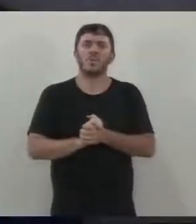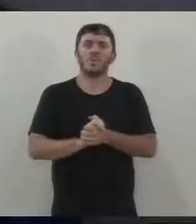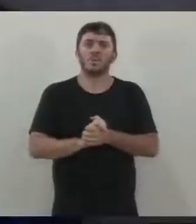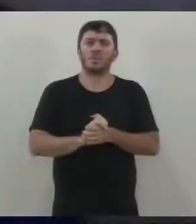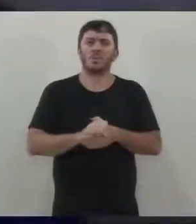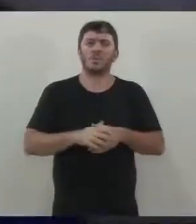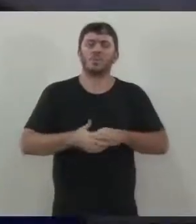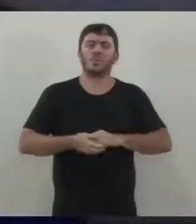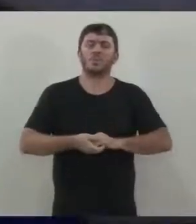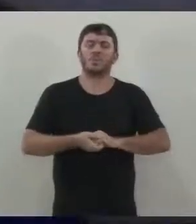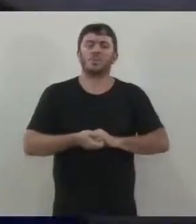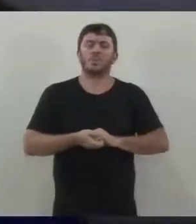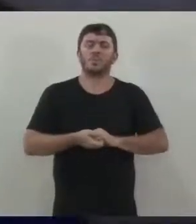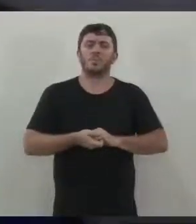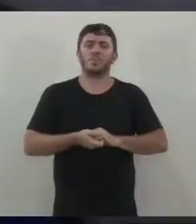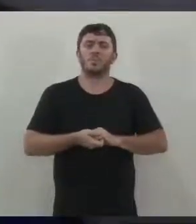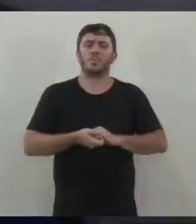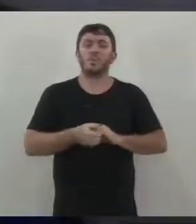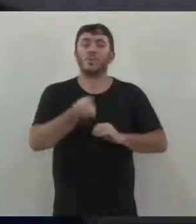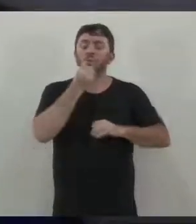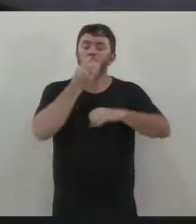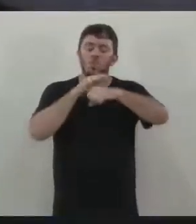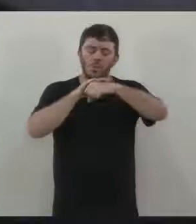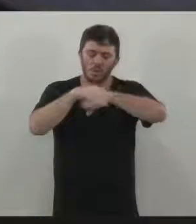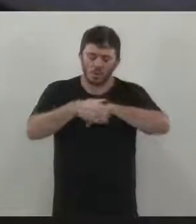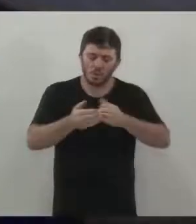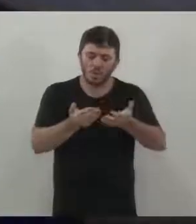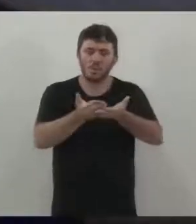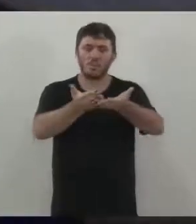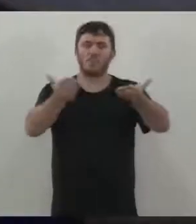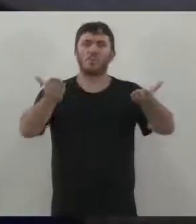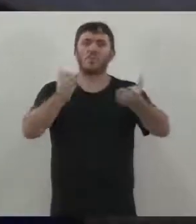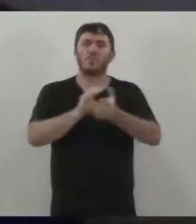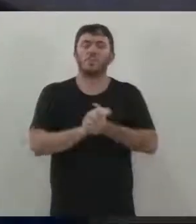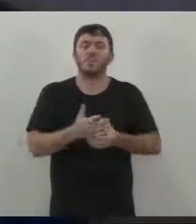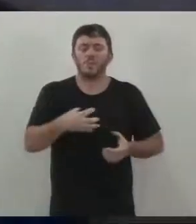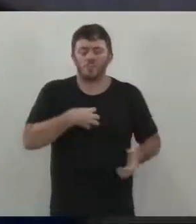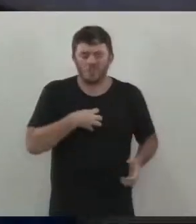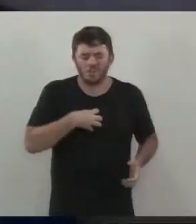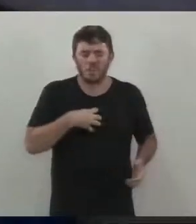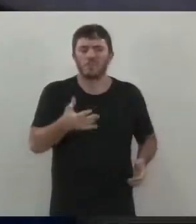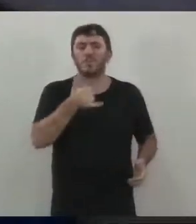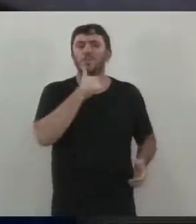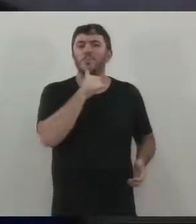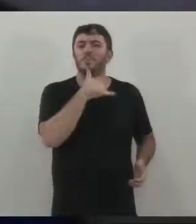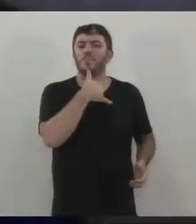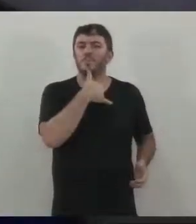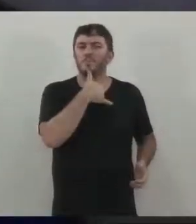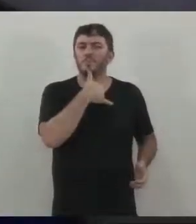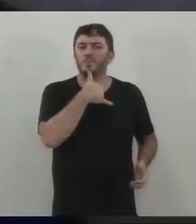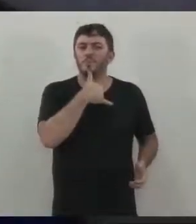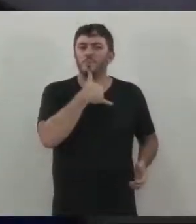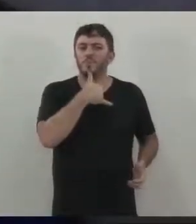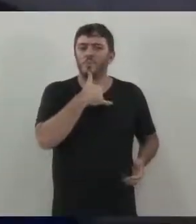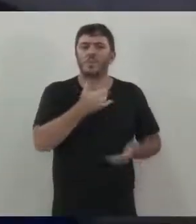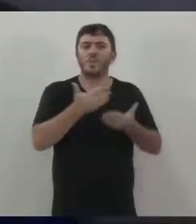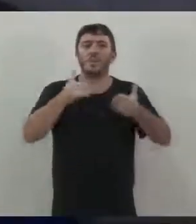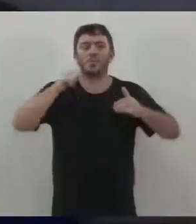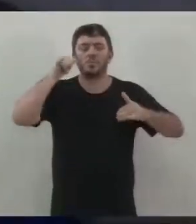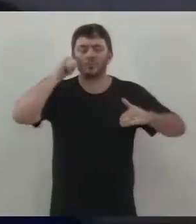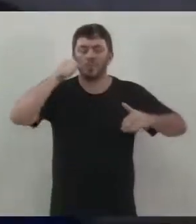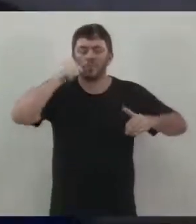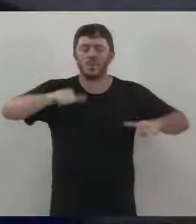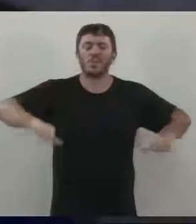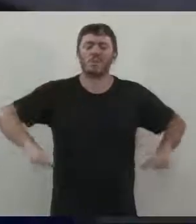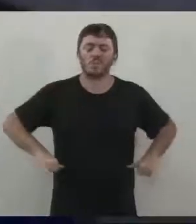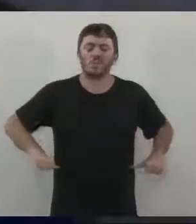puder. Tá? Fico meu boa noite a todos aí, meu sentimento de tristeza por todos esses ataques que nós